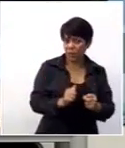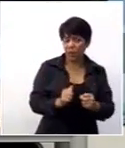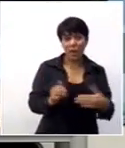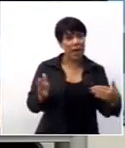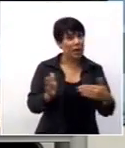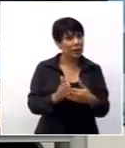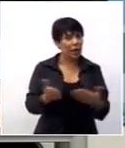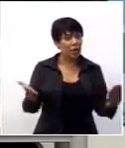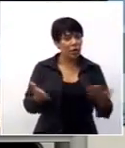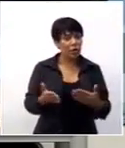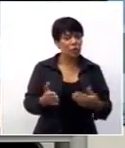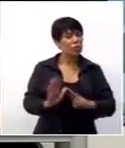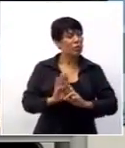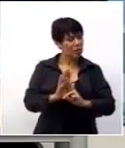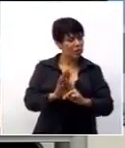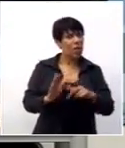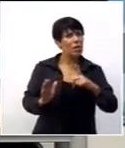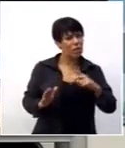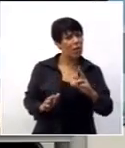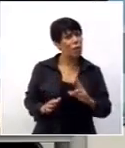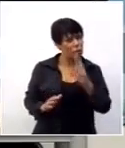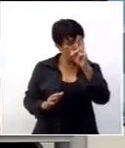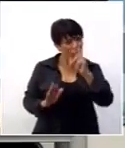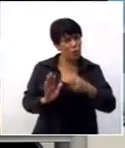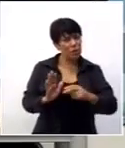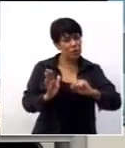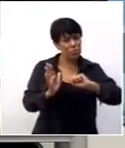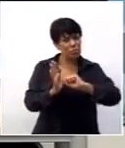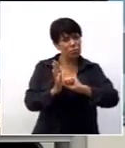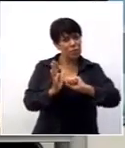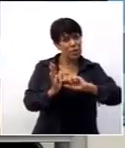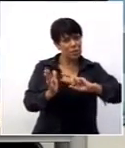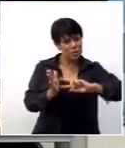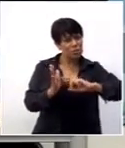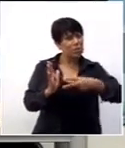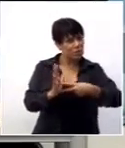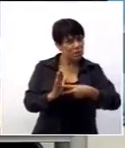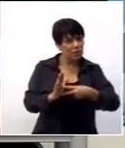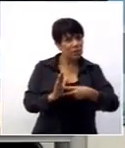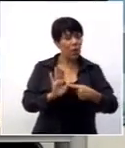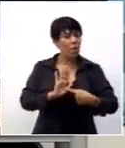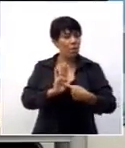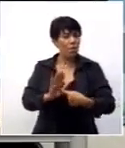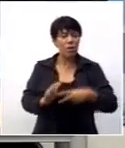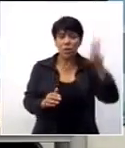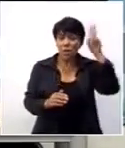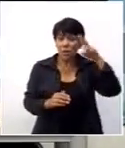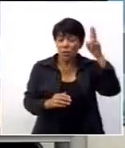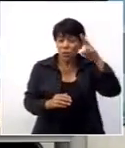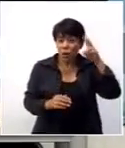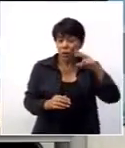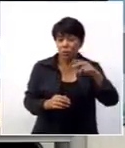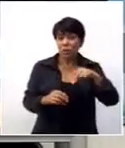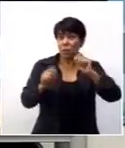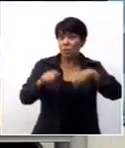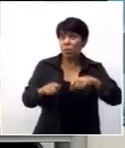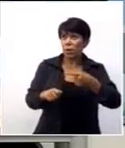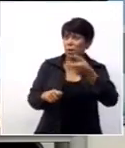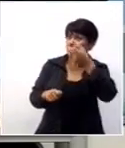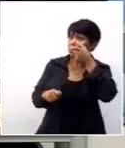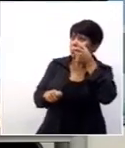hoje, representam. Elas têm uma força muito grande simbólica. Ela é uma fonte histórica material ali, concreta,